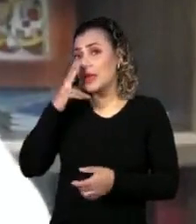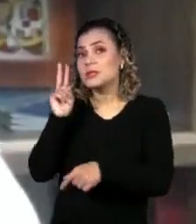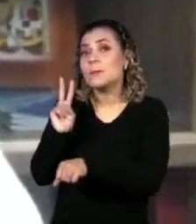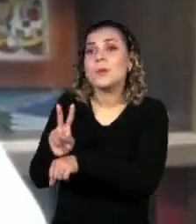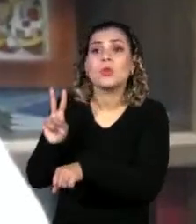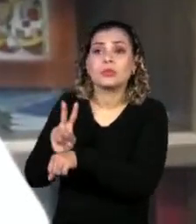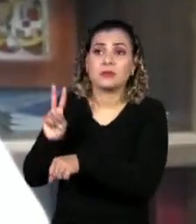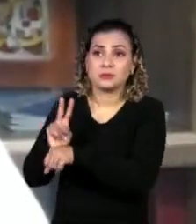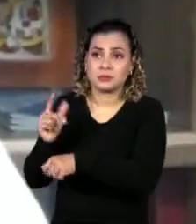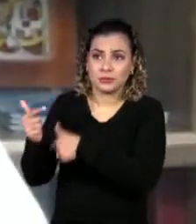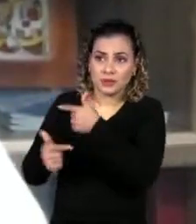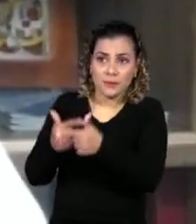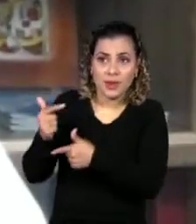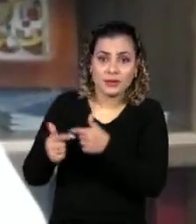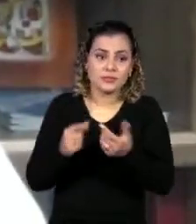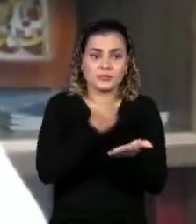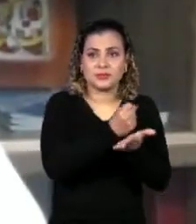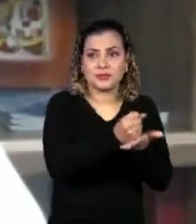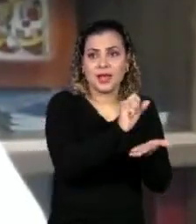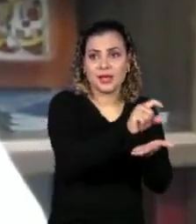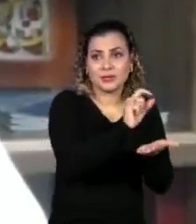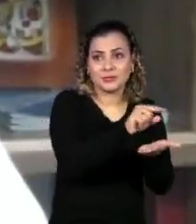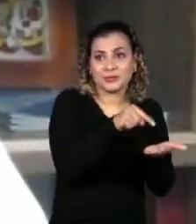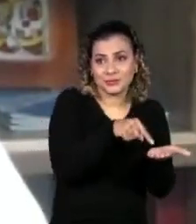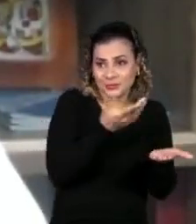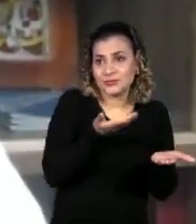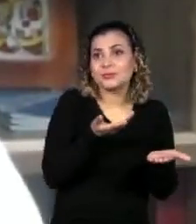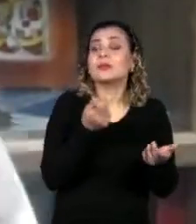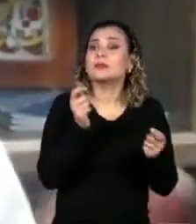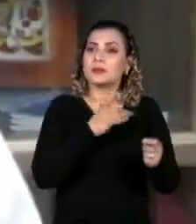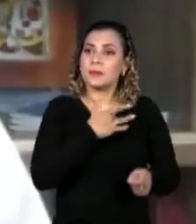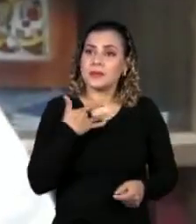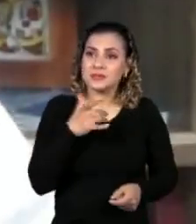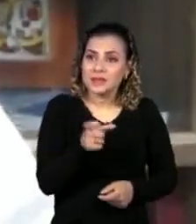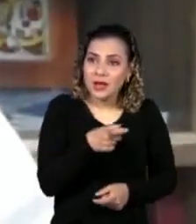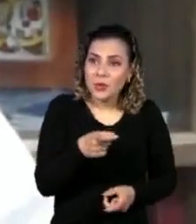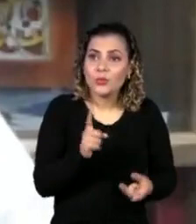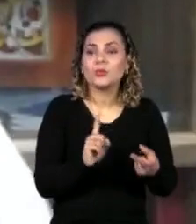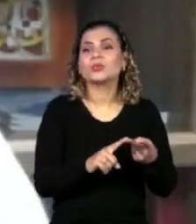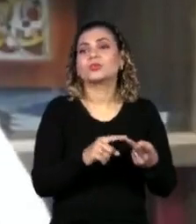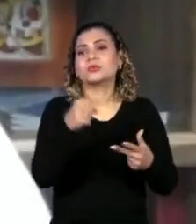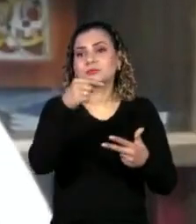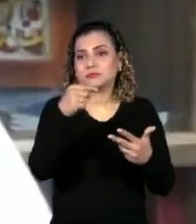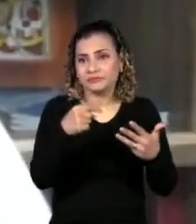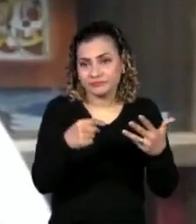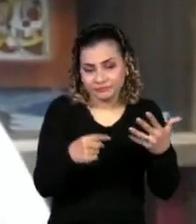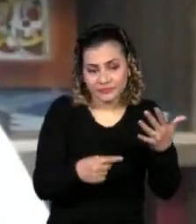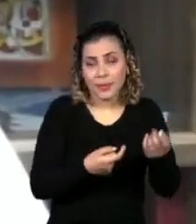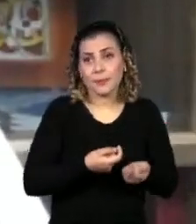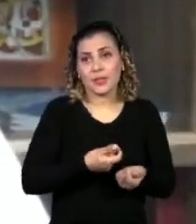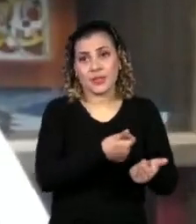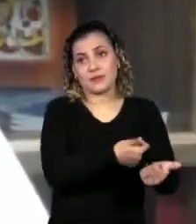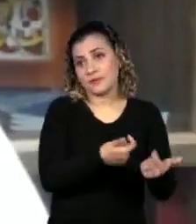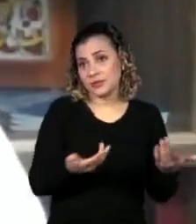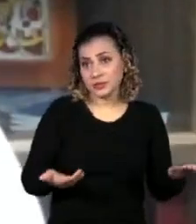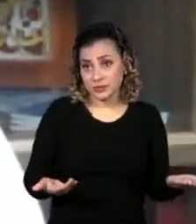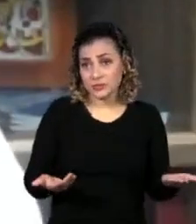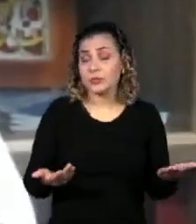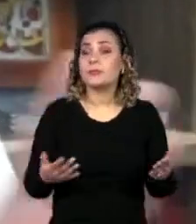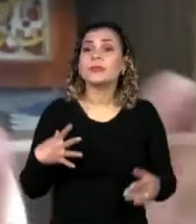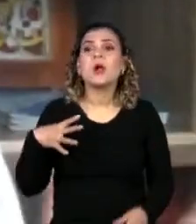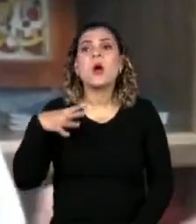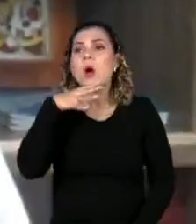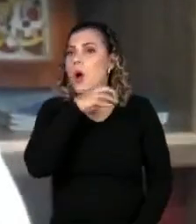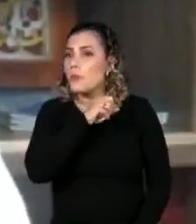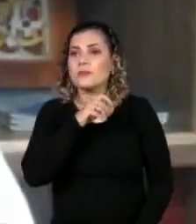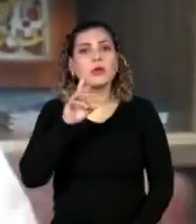proteção trabalhista, por meio da carteira assinada, teria planos de saúde, eventualmente, entre outras coisas. Claro que não